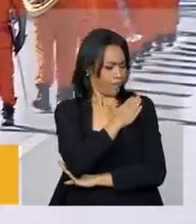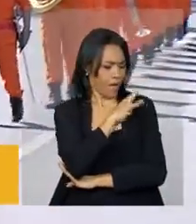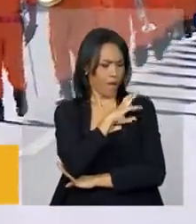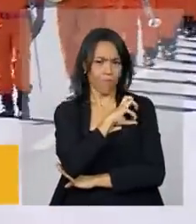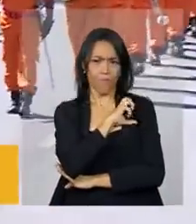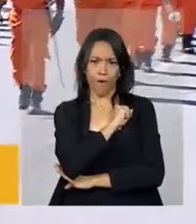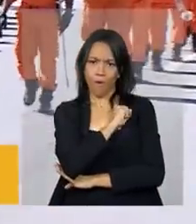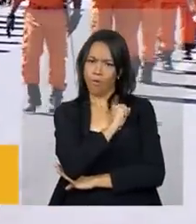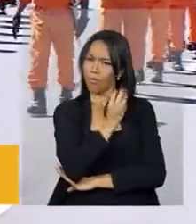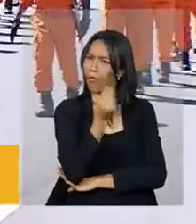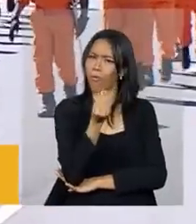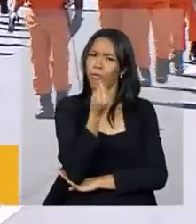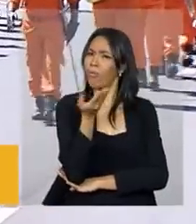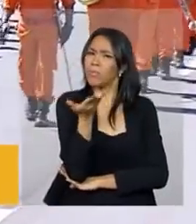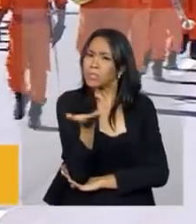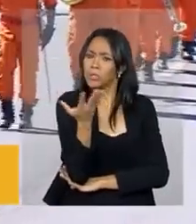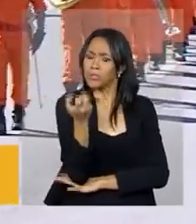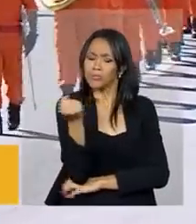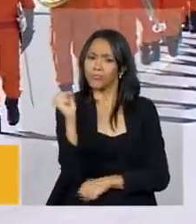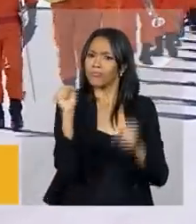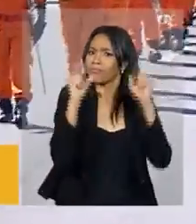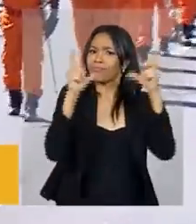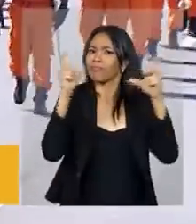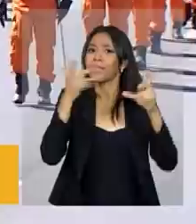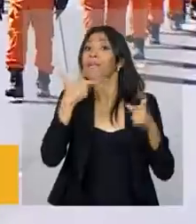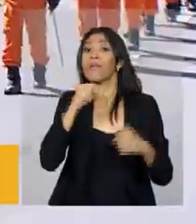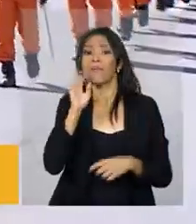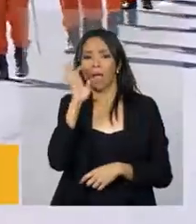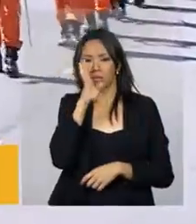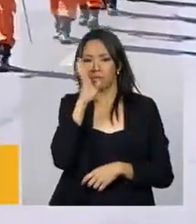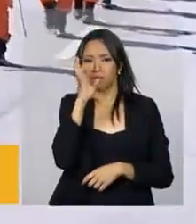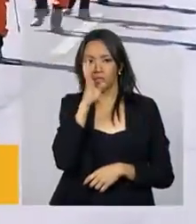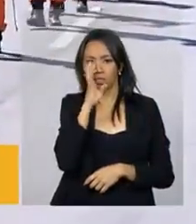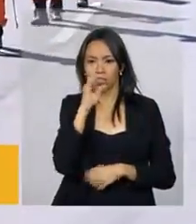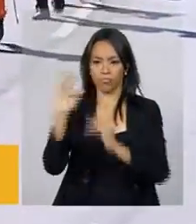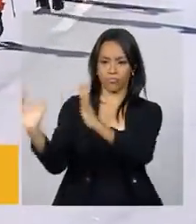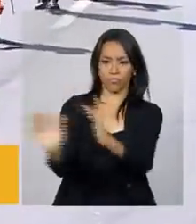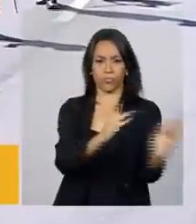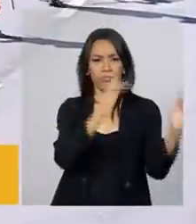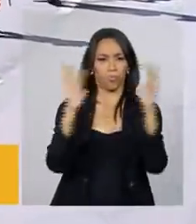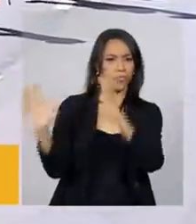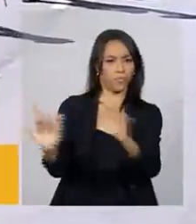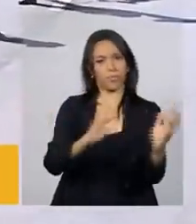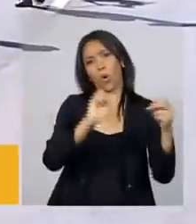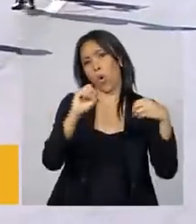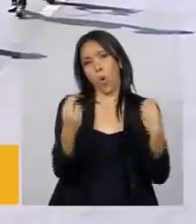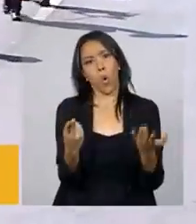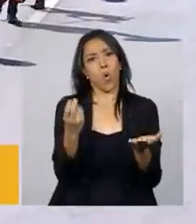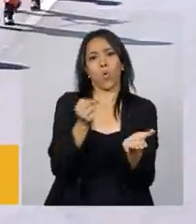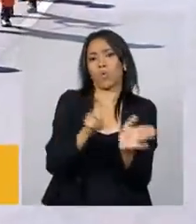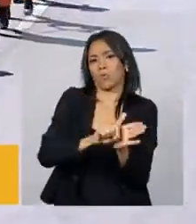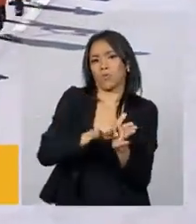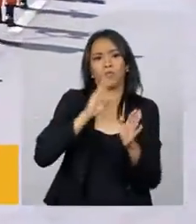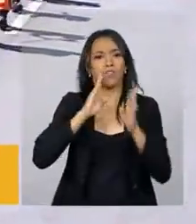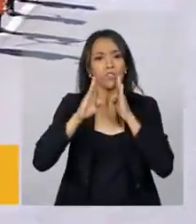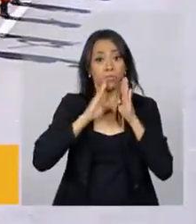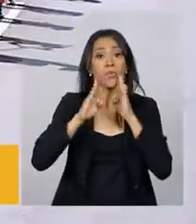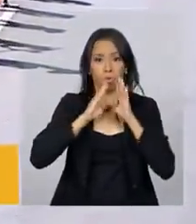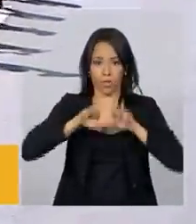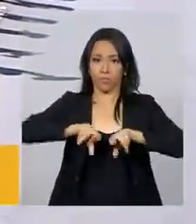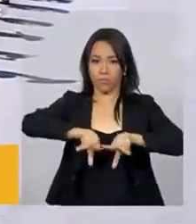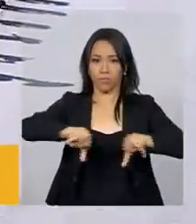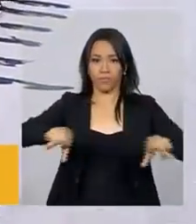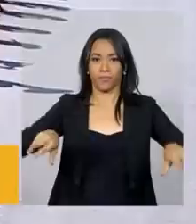pode despertar isso em quem acompanha o desfile, seja lá pessoalmente ou pelas nossas redes sociais, pela nossa transmissão ao vivo pela